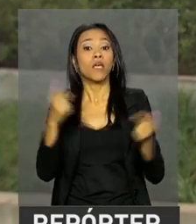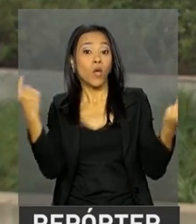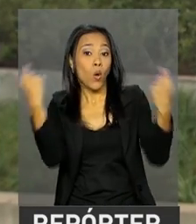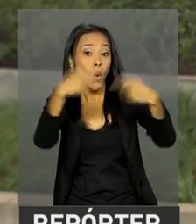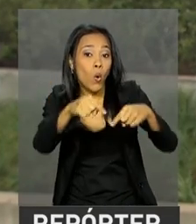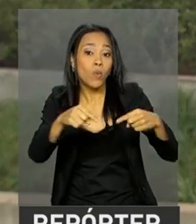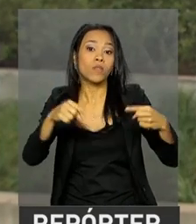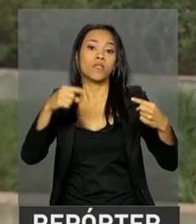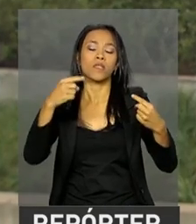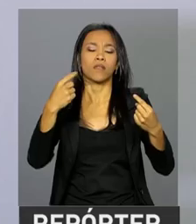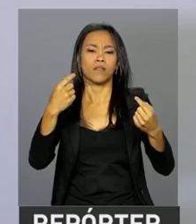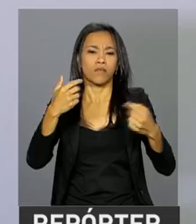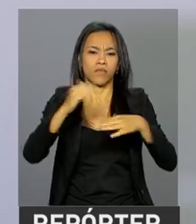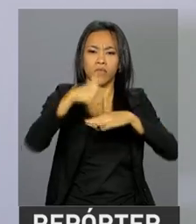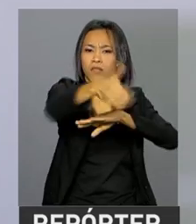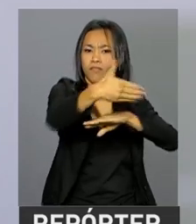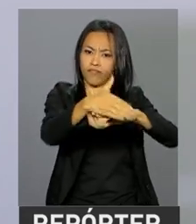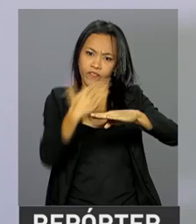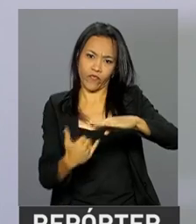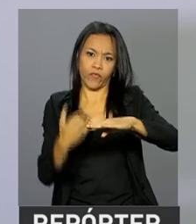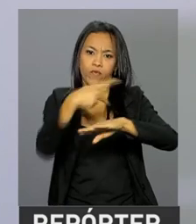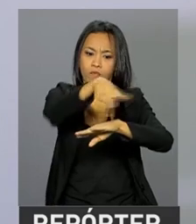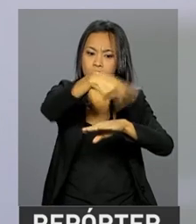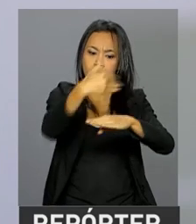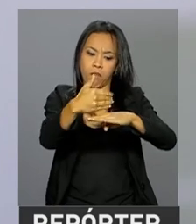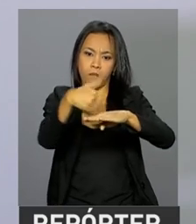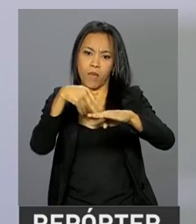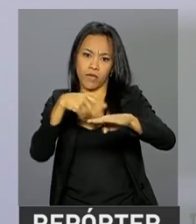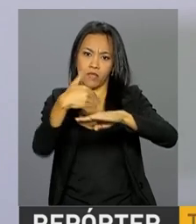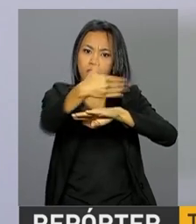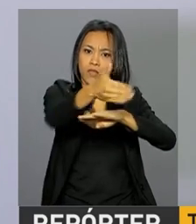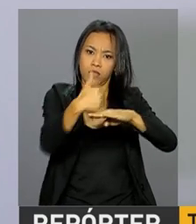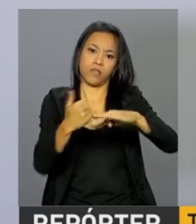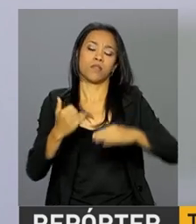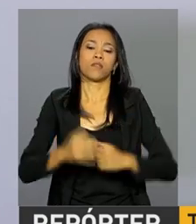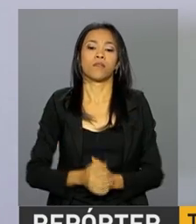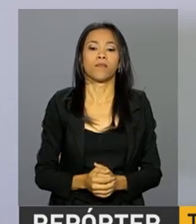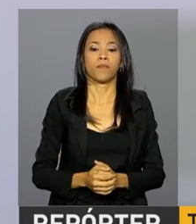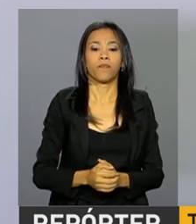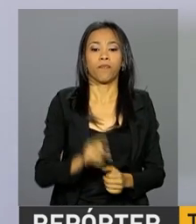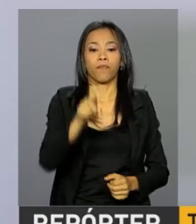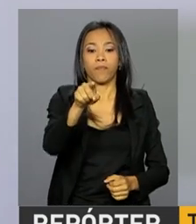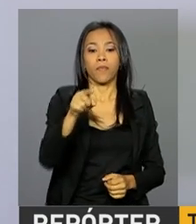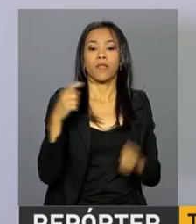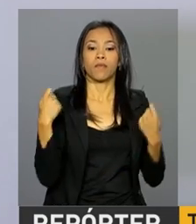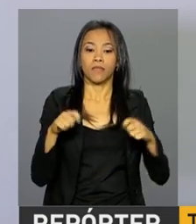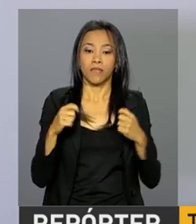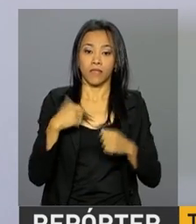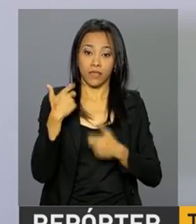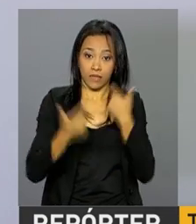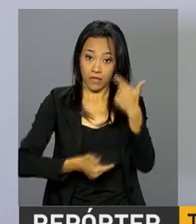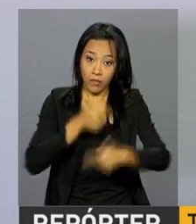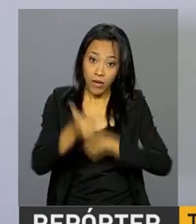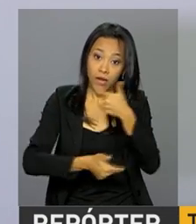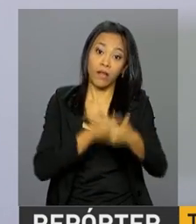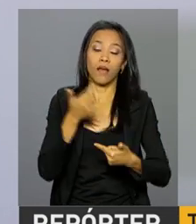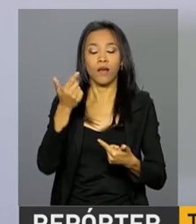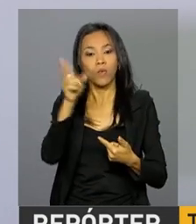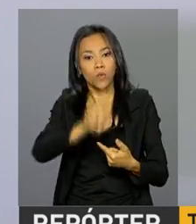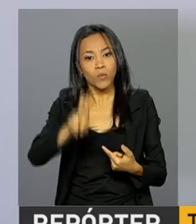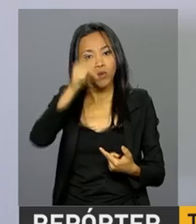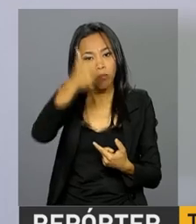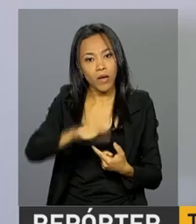crimes transnacionais. É preciso atuar além fronteiras. Atuar além fronteiras significa mais